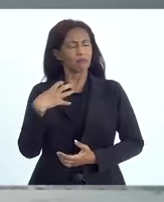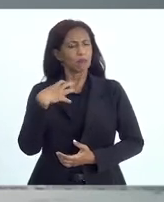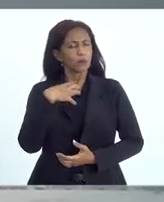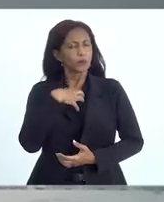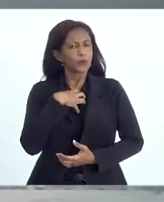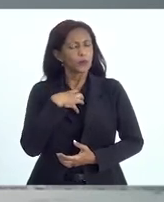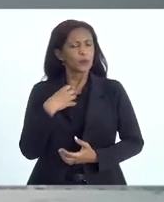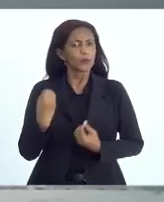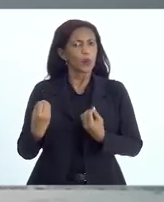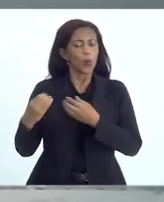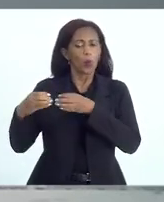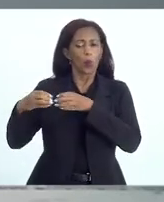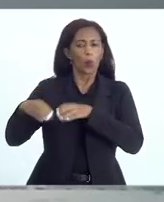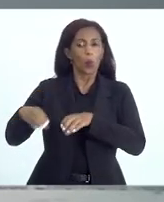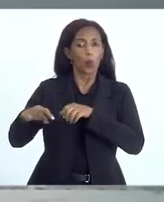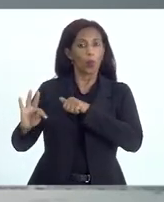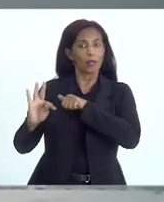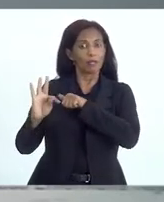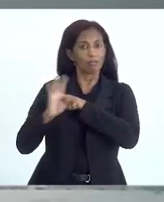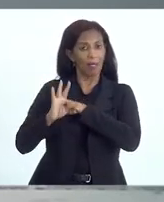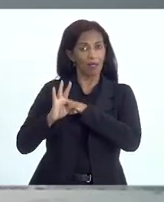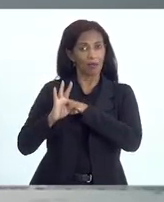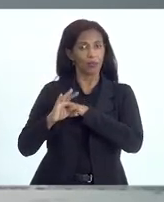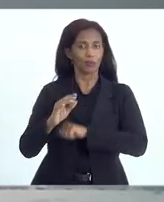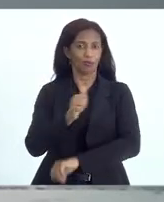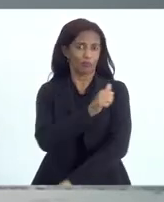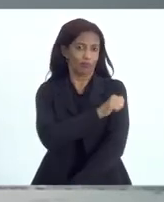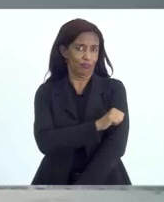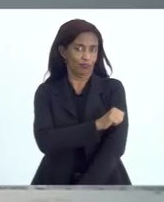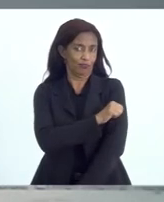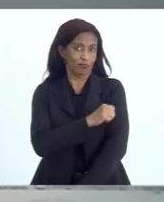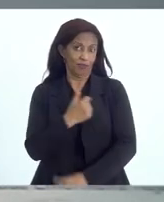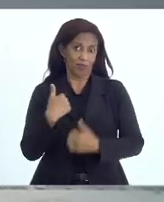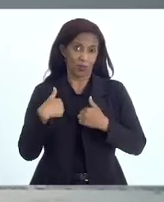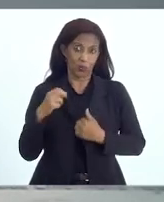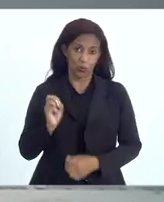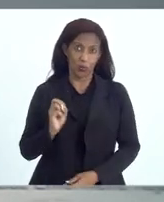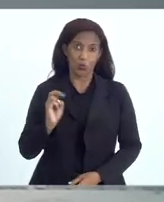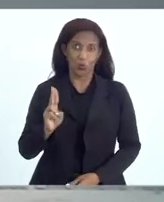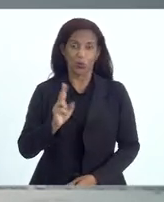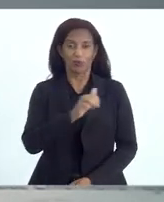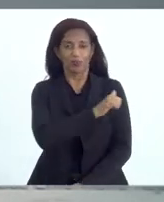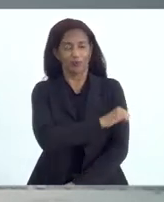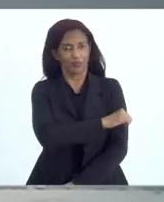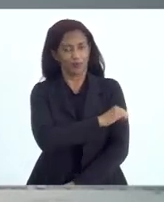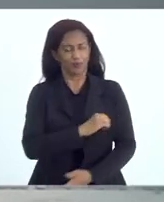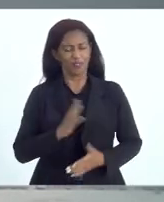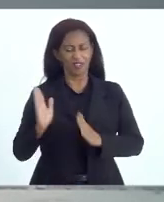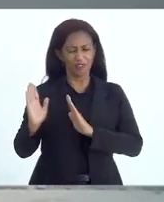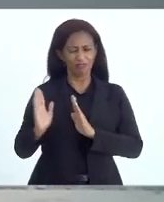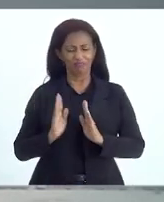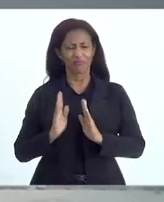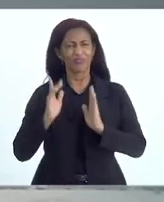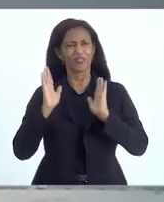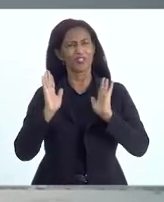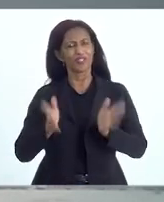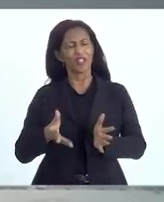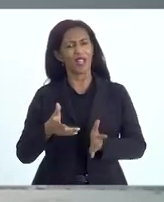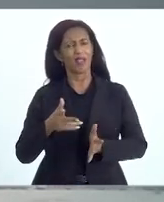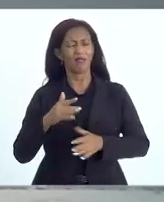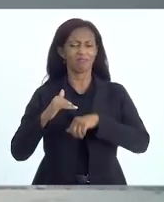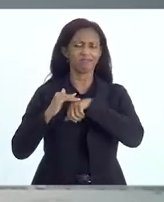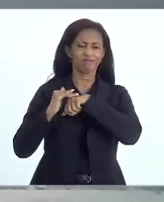significado concurso dos técnicos de enfermagem uma vez que eu tô enfermeira e que a gente já escuta a